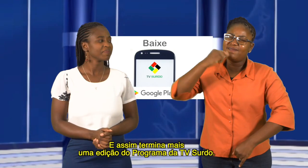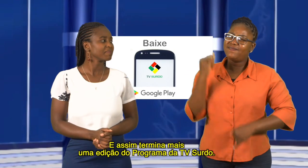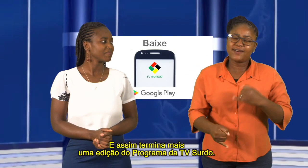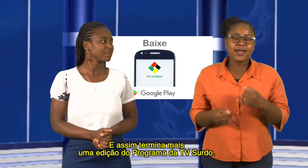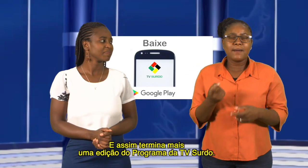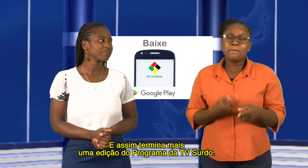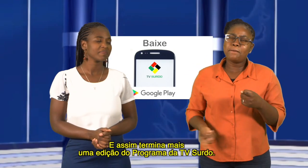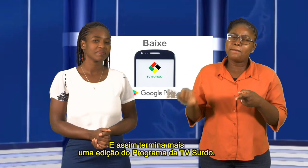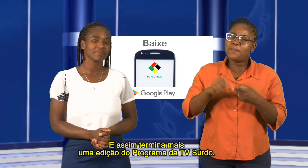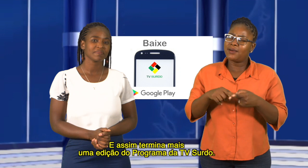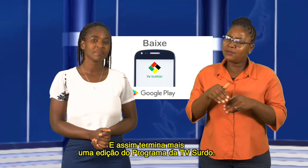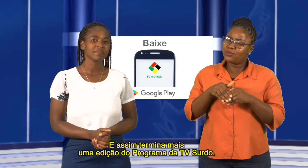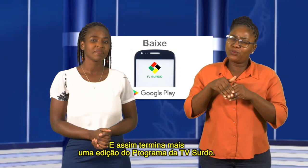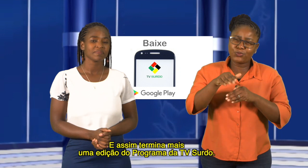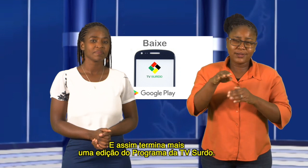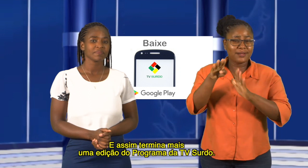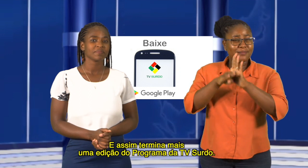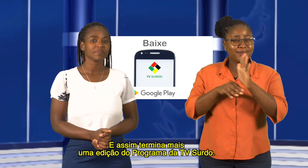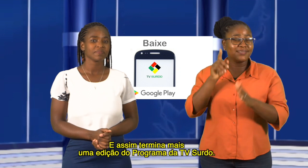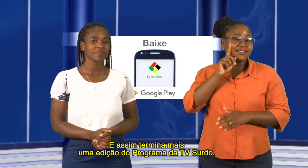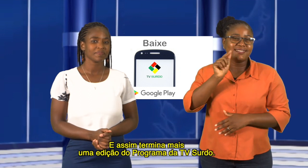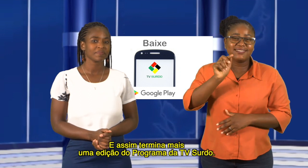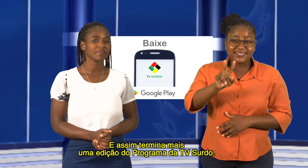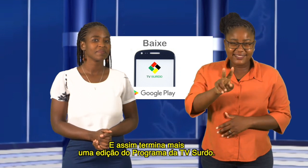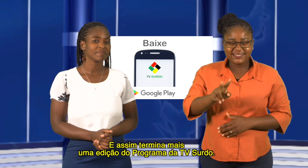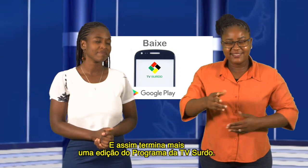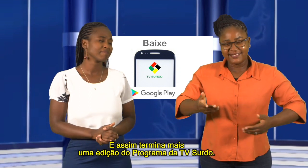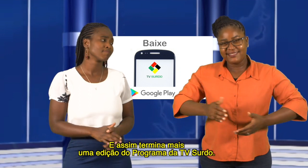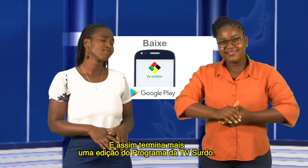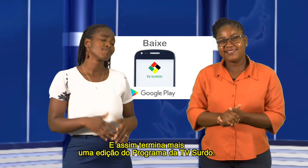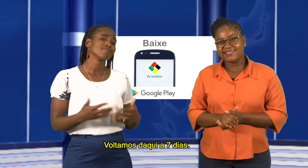E assim termina mais uma edição do programa da TV Surdo.